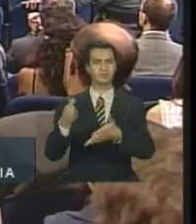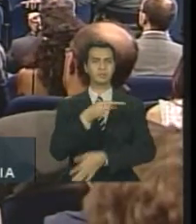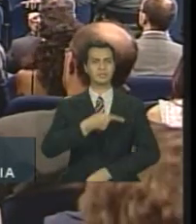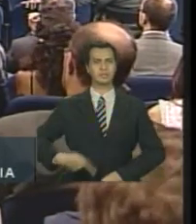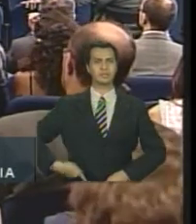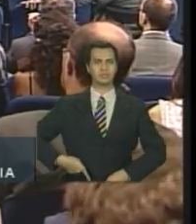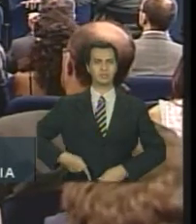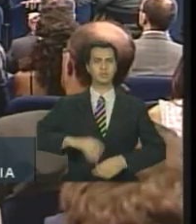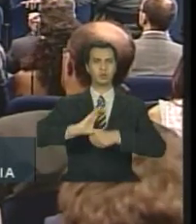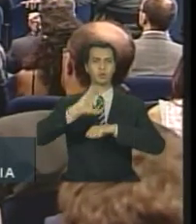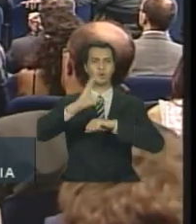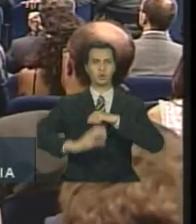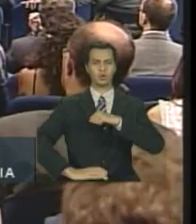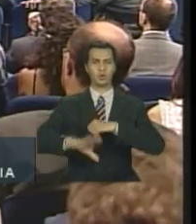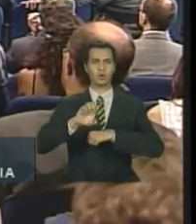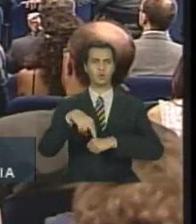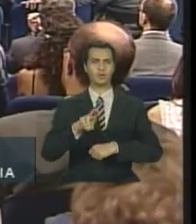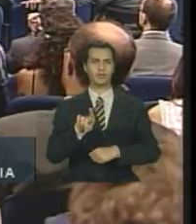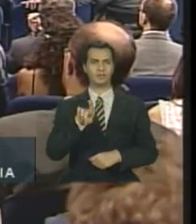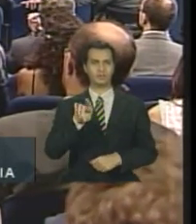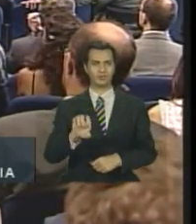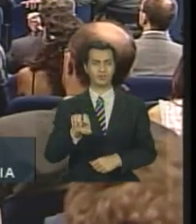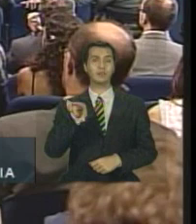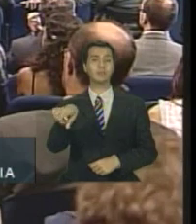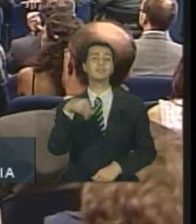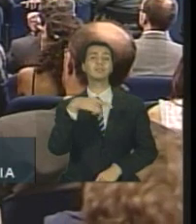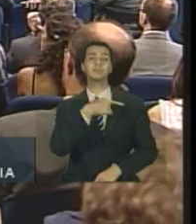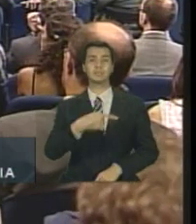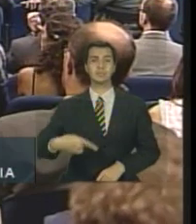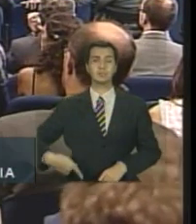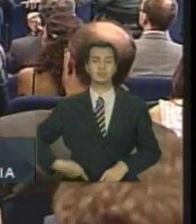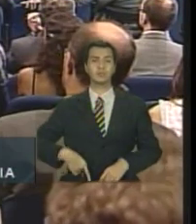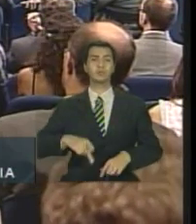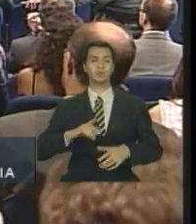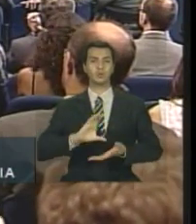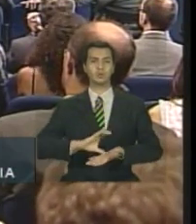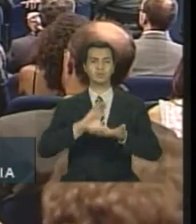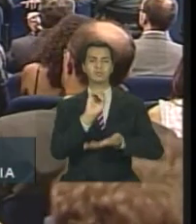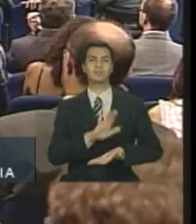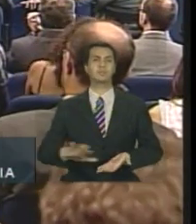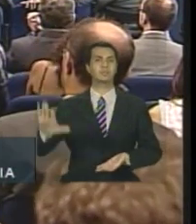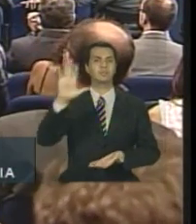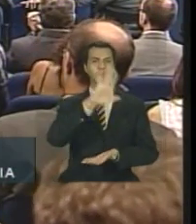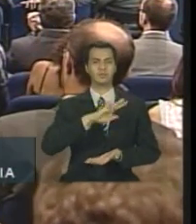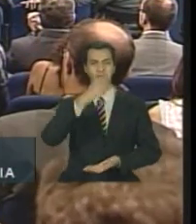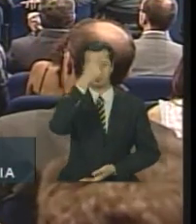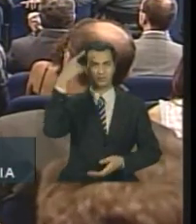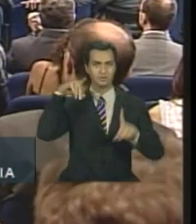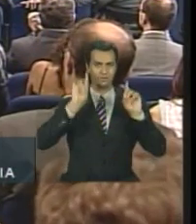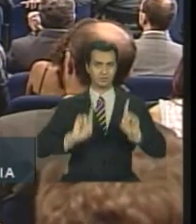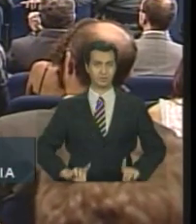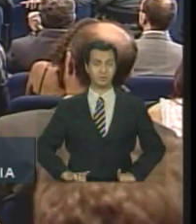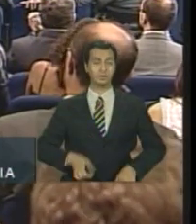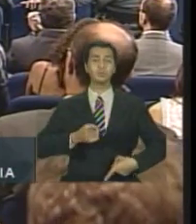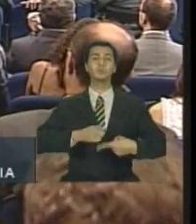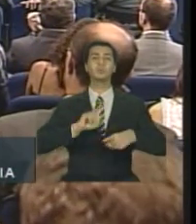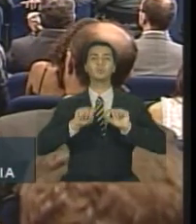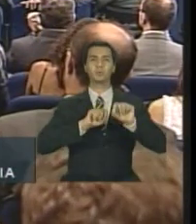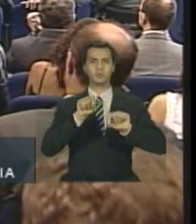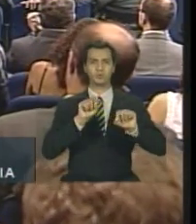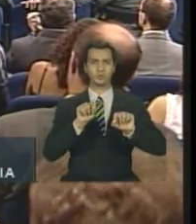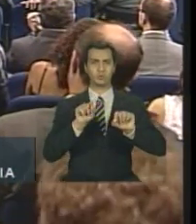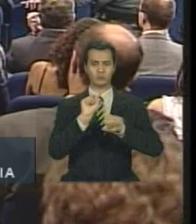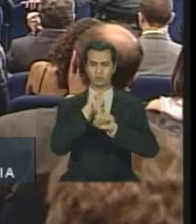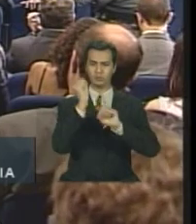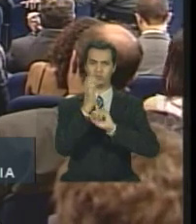de Defesa dos Direitos da Pessoa com Deficiência é também a estrutura onde a sociedade está